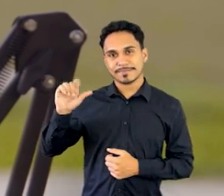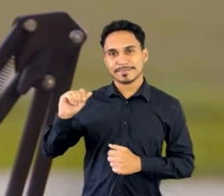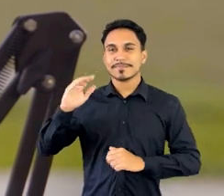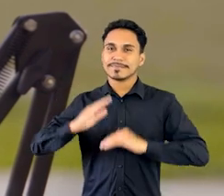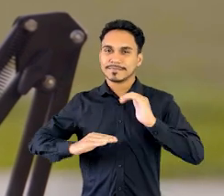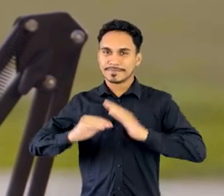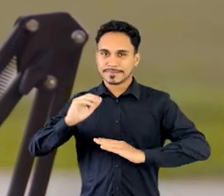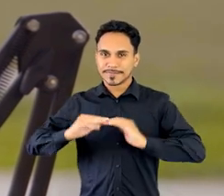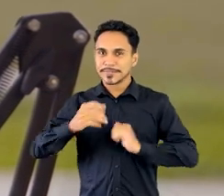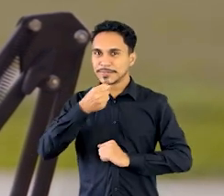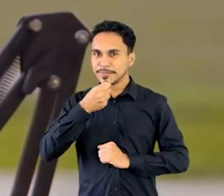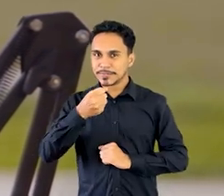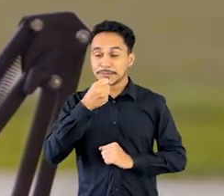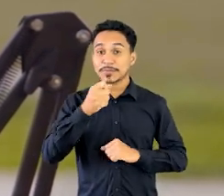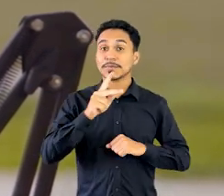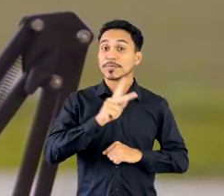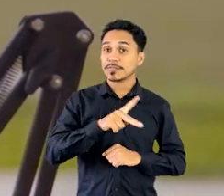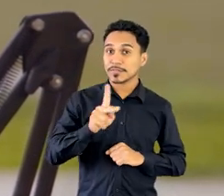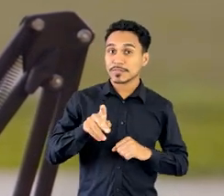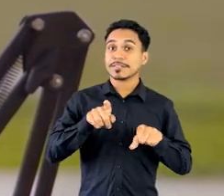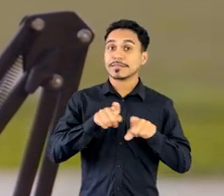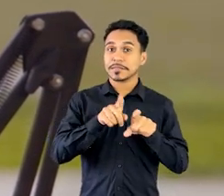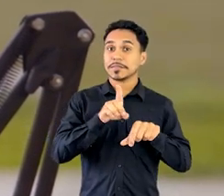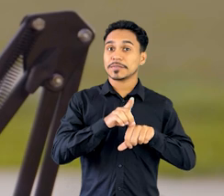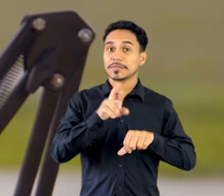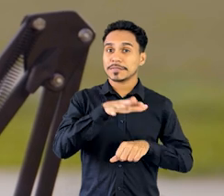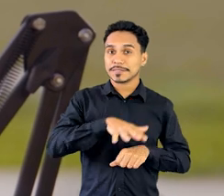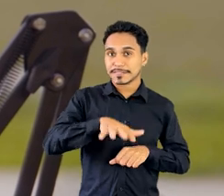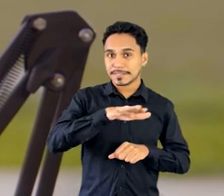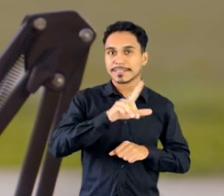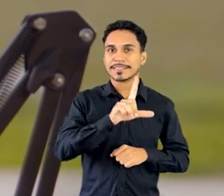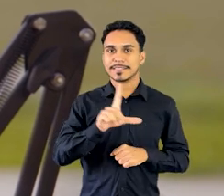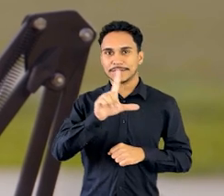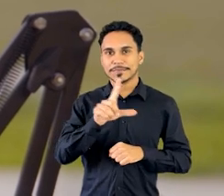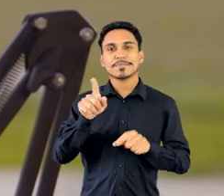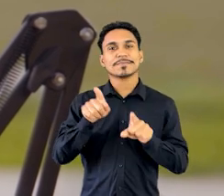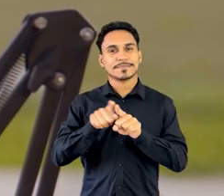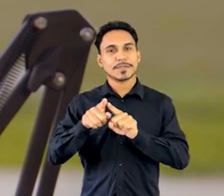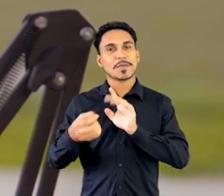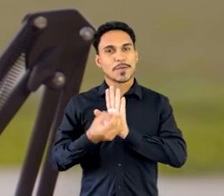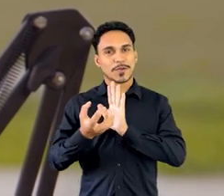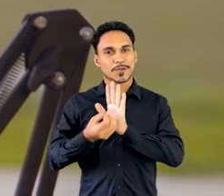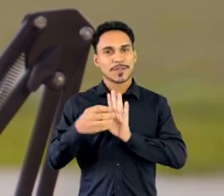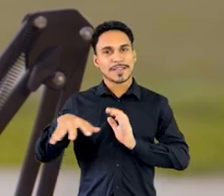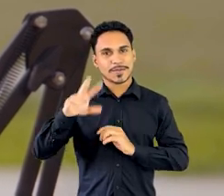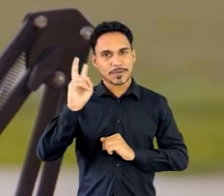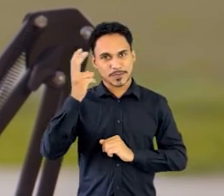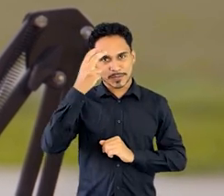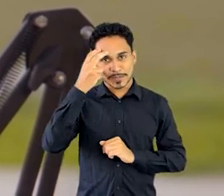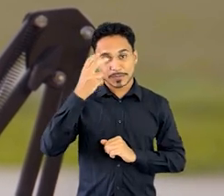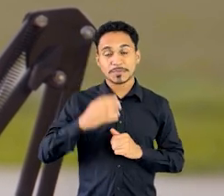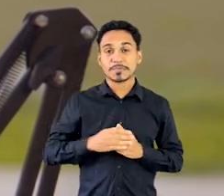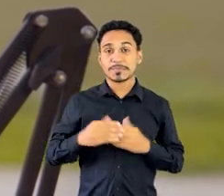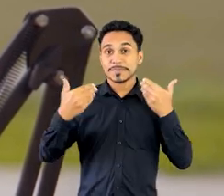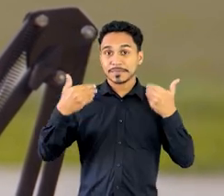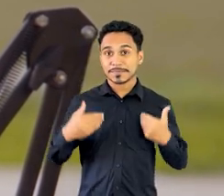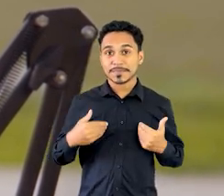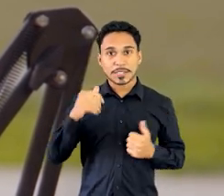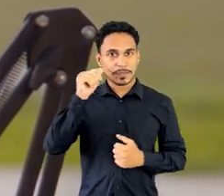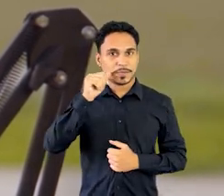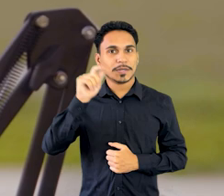Literatura e produtora cultural vou fazer rapidamente a minha autod descrição Eu sou uma mulher preta tô vestindo uma camisa de botão